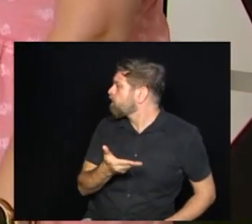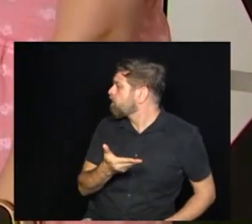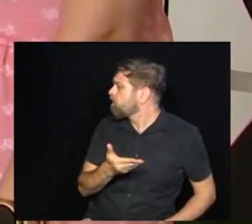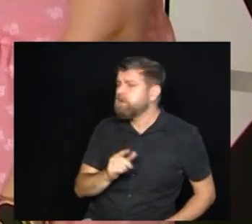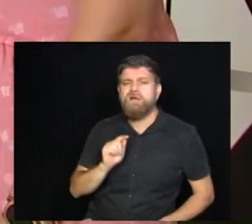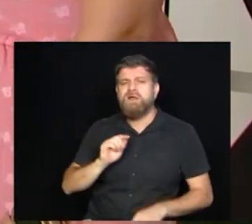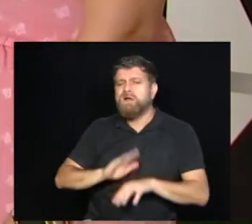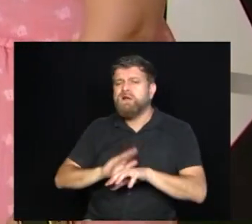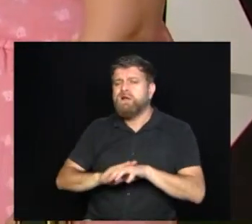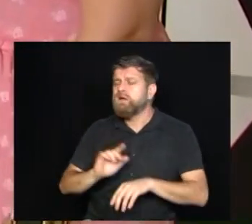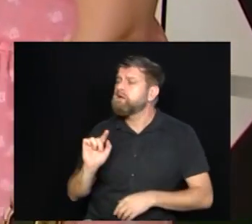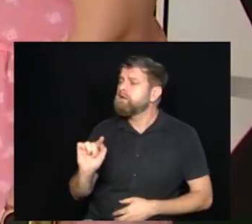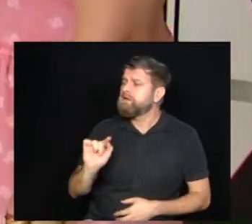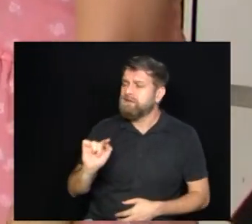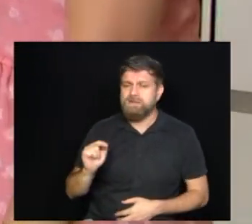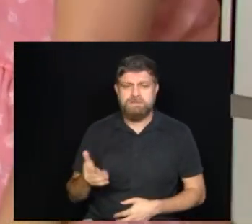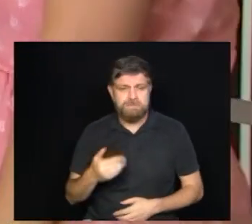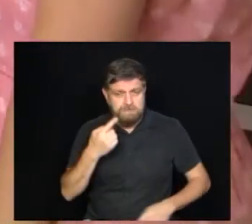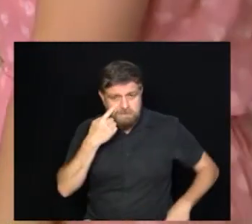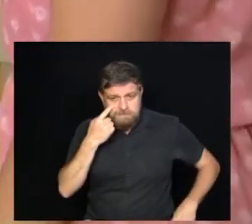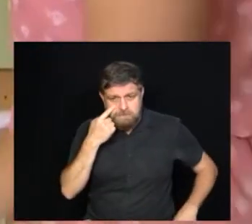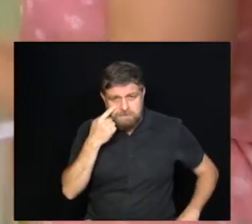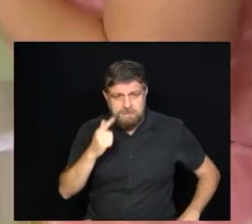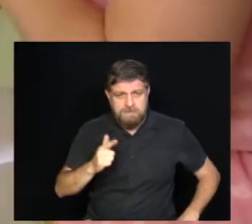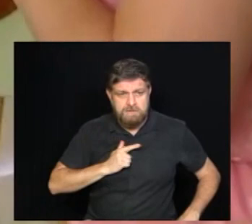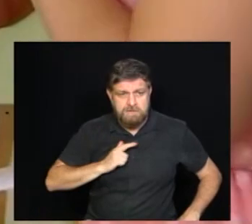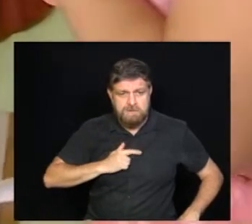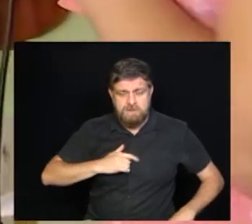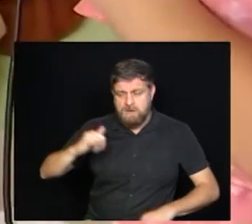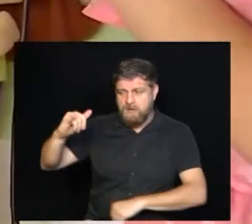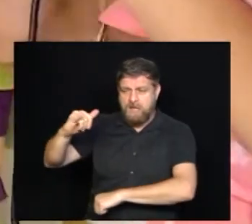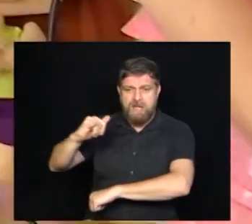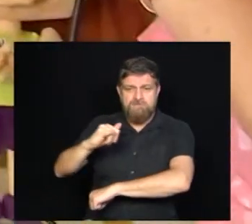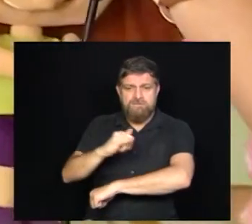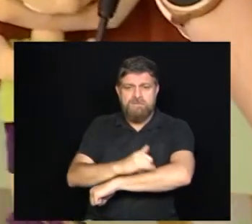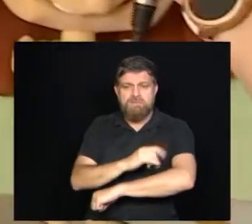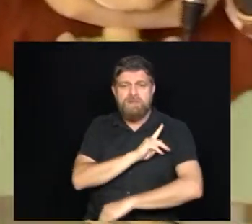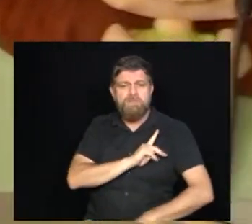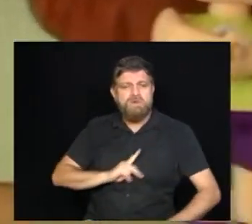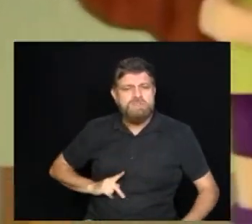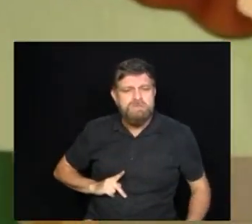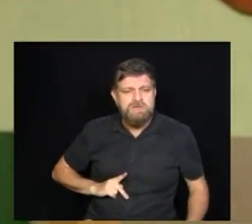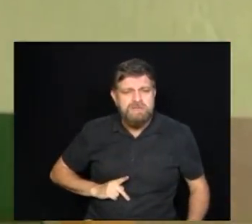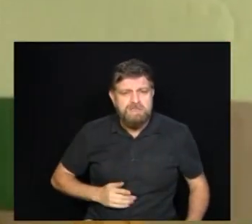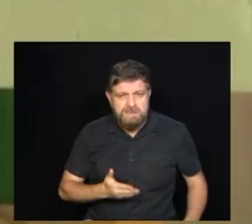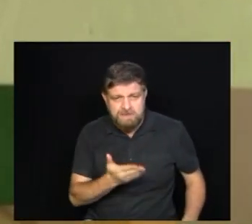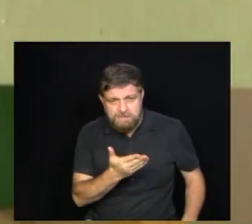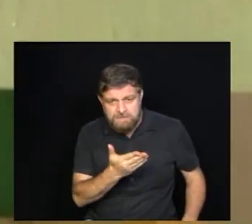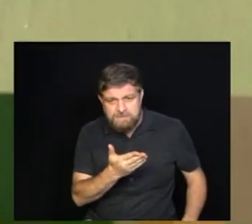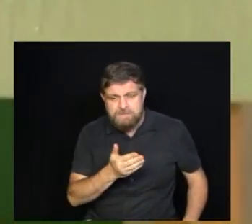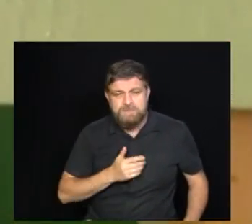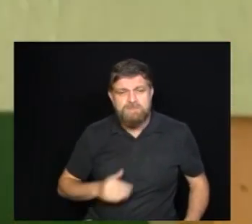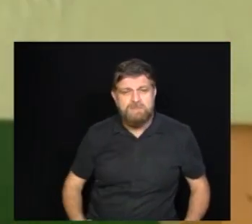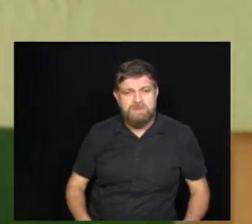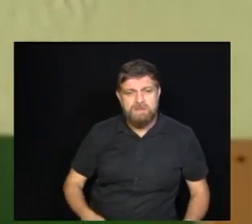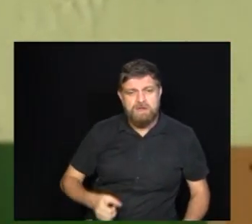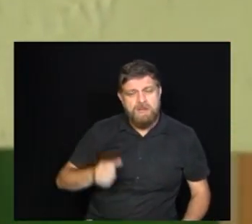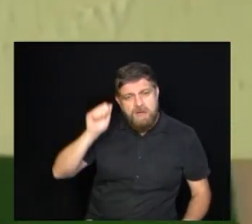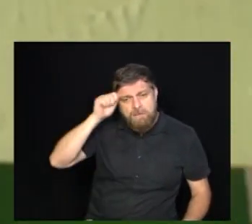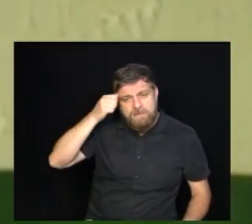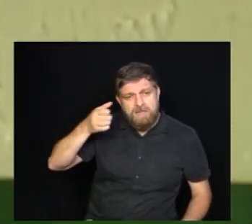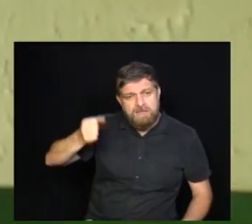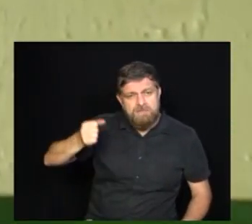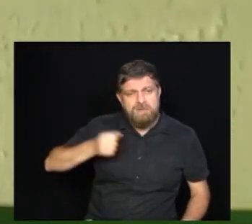que fez, não é? Eu tô vendo aqui um aviãozinho da Ponte Preta, ó, ali, preto e branco. Tô vendo